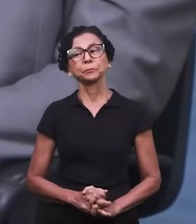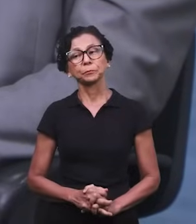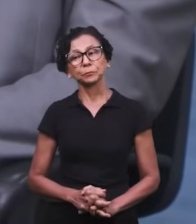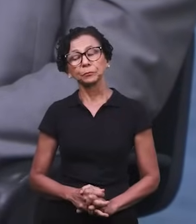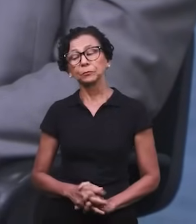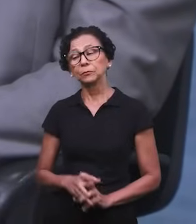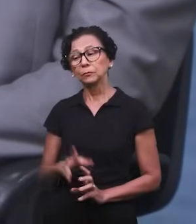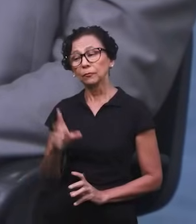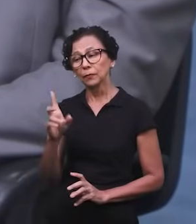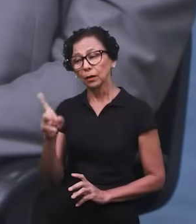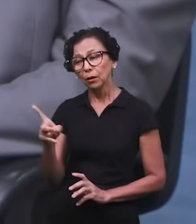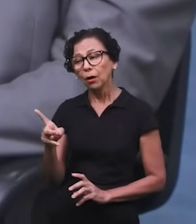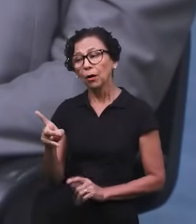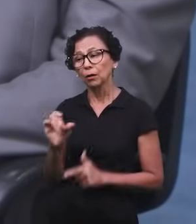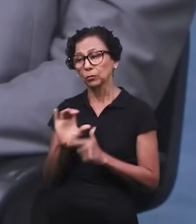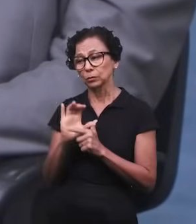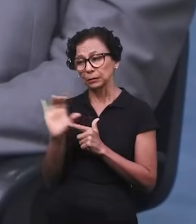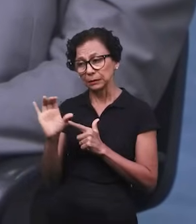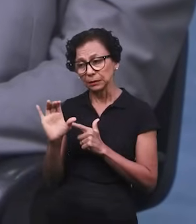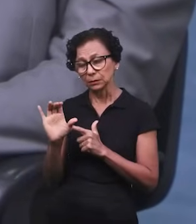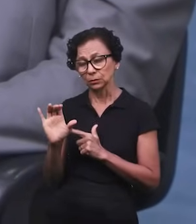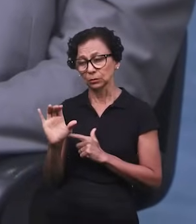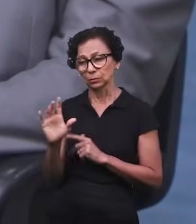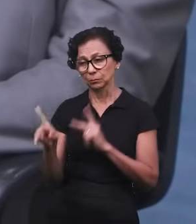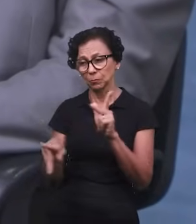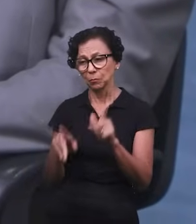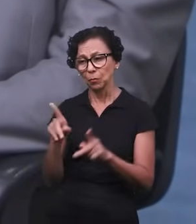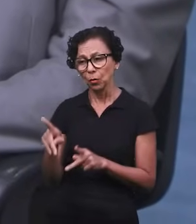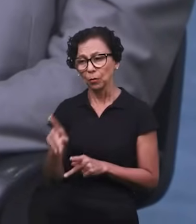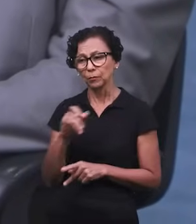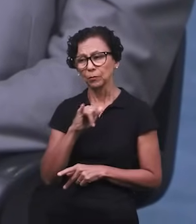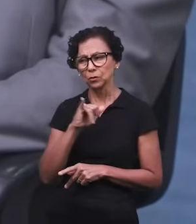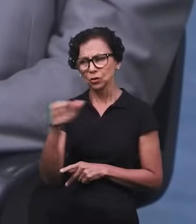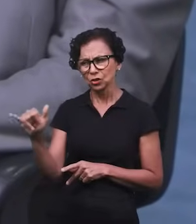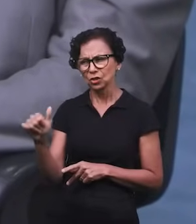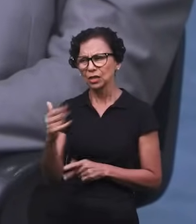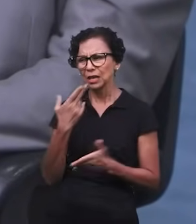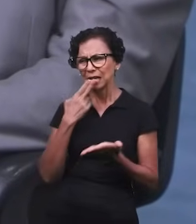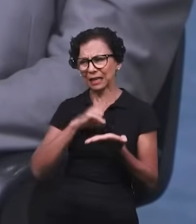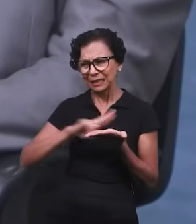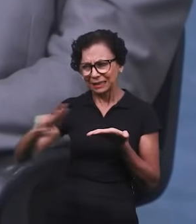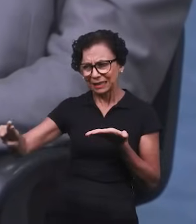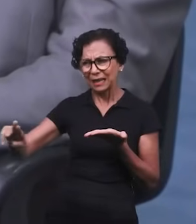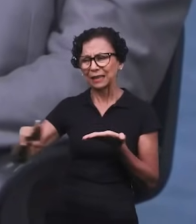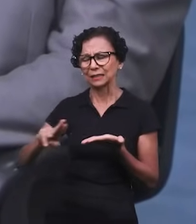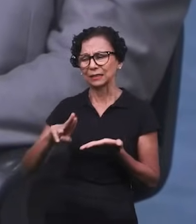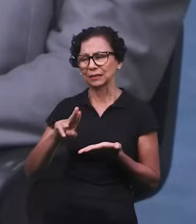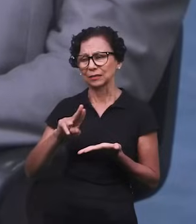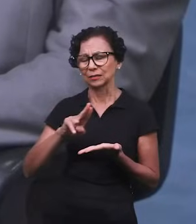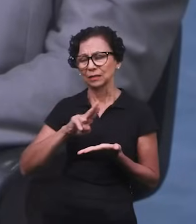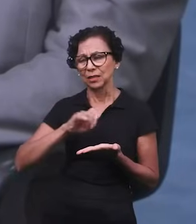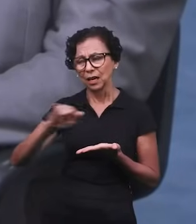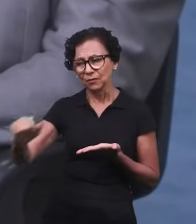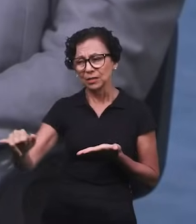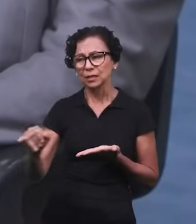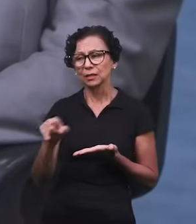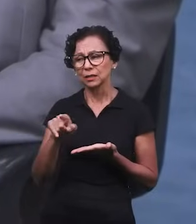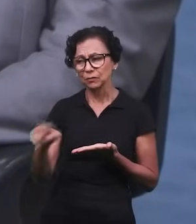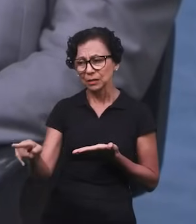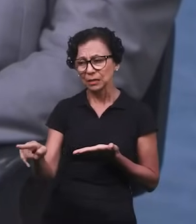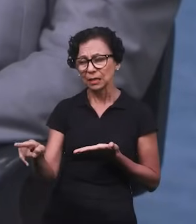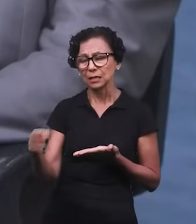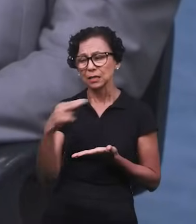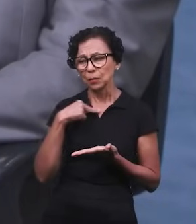olha, Coríntios, eu já vos falei por carta que não deveis vos associar com os